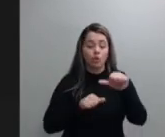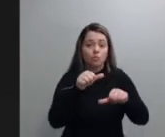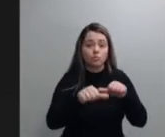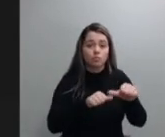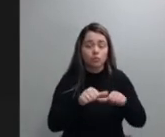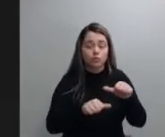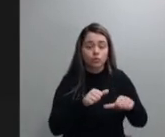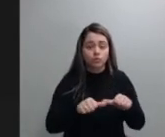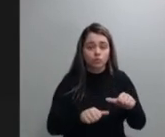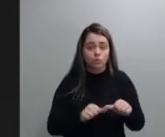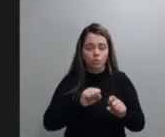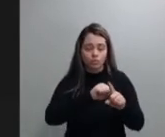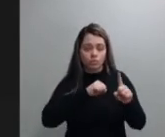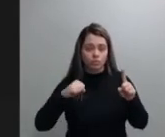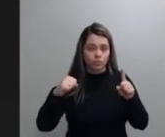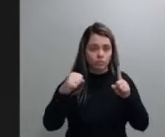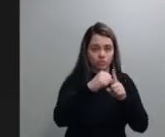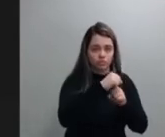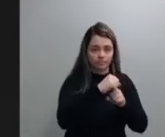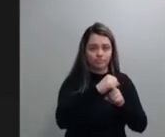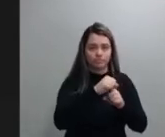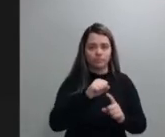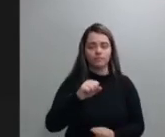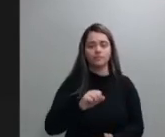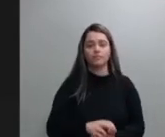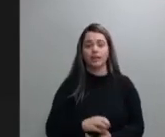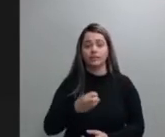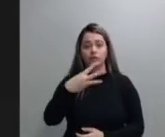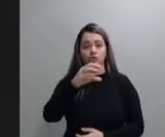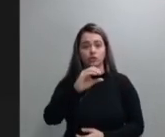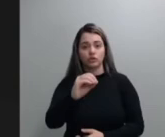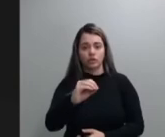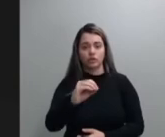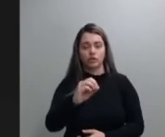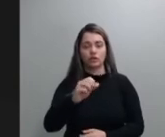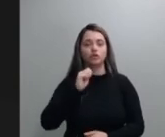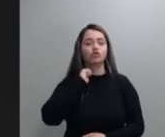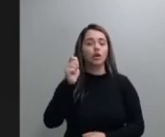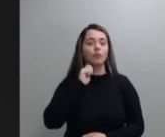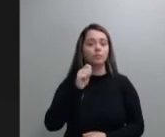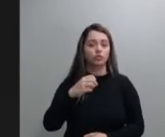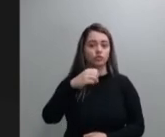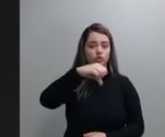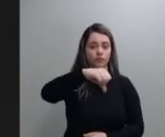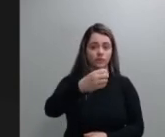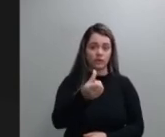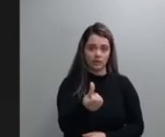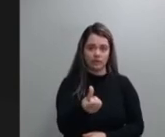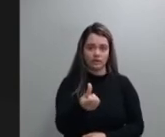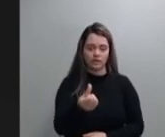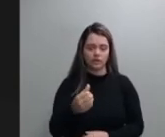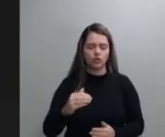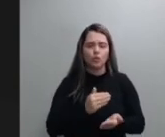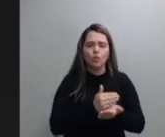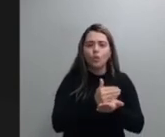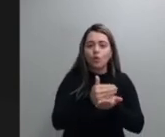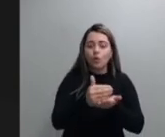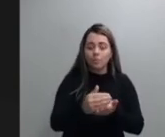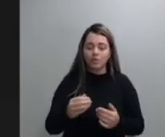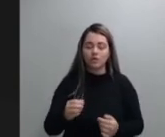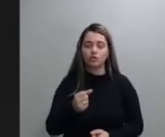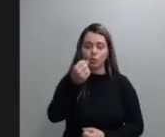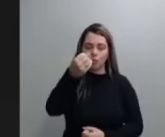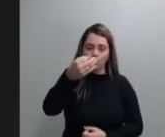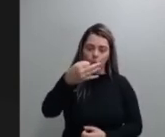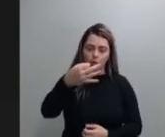o seu Estatuto Social qual seja 30 de abril de 1996 esse seria o dia exapó o termo inicial para a contagem do prazo estabelecido